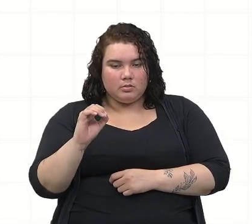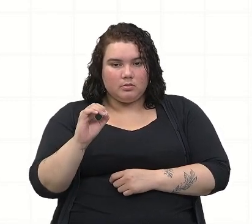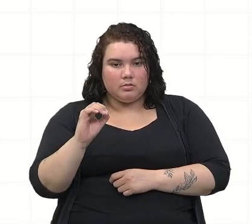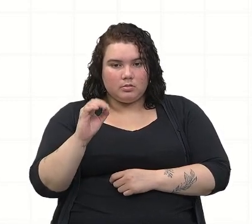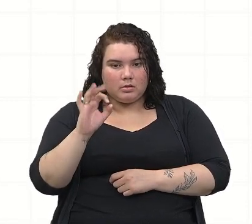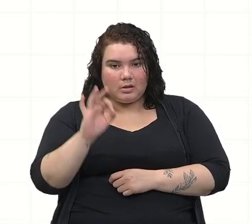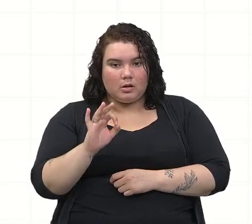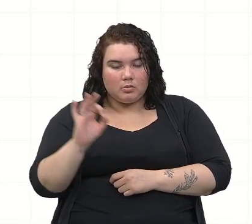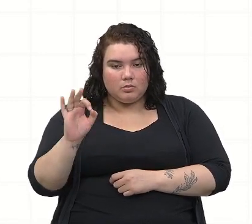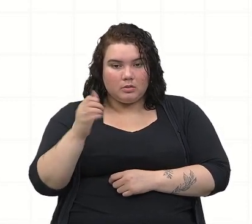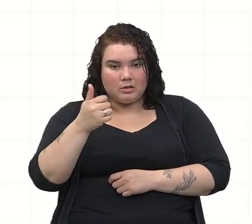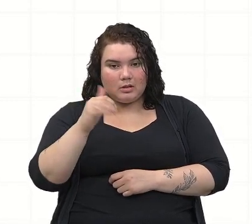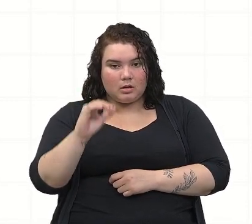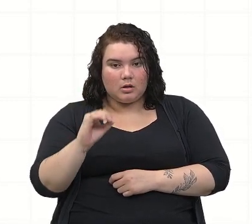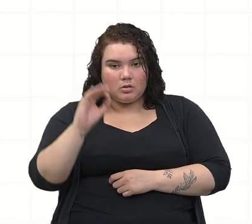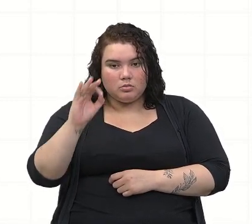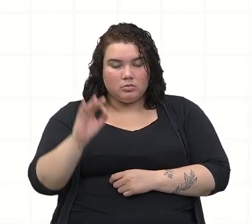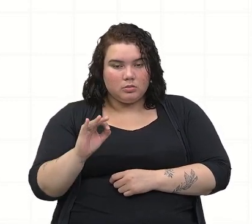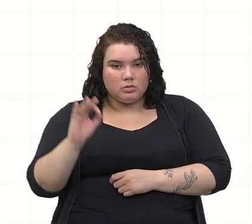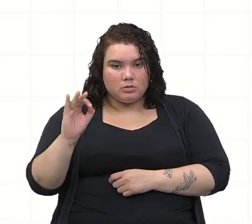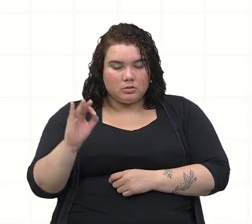10%,